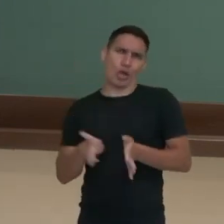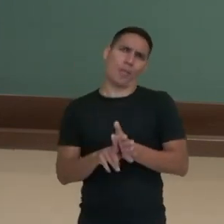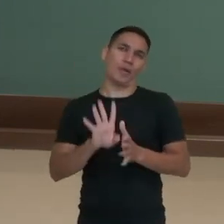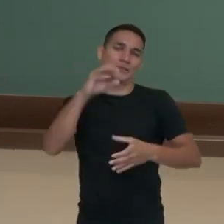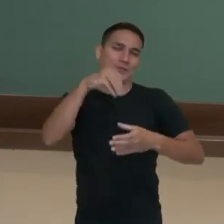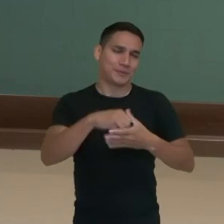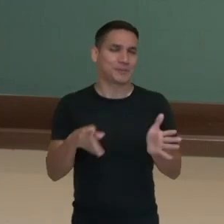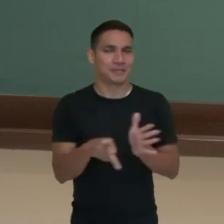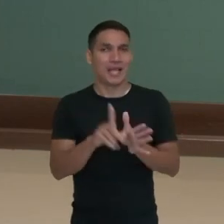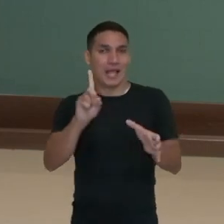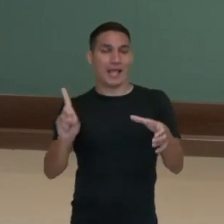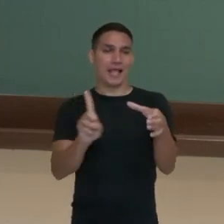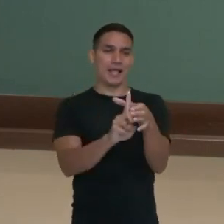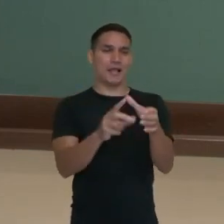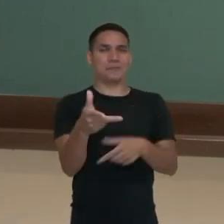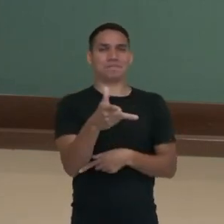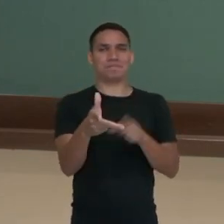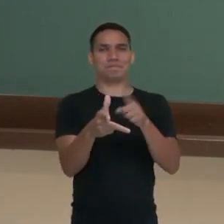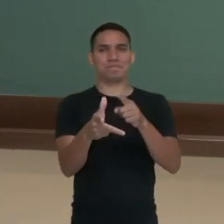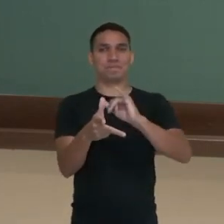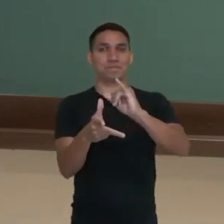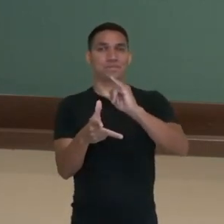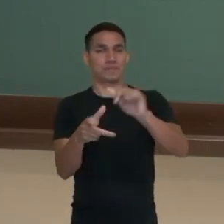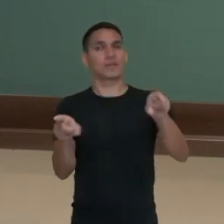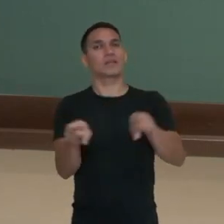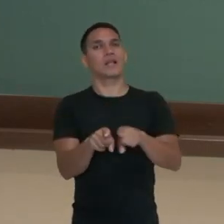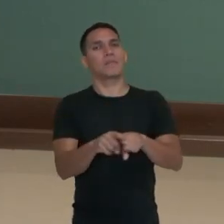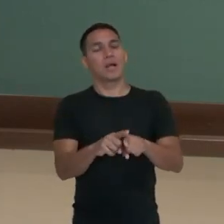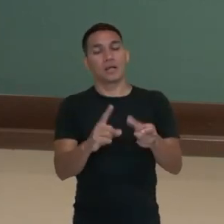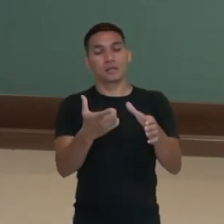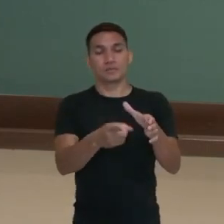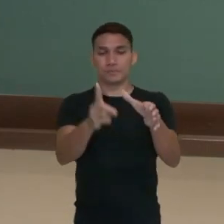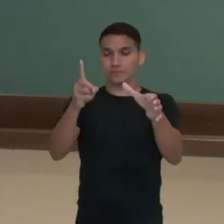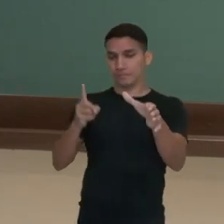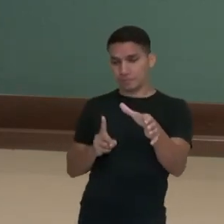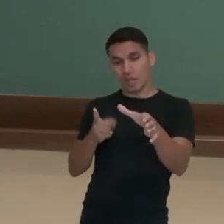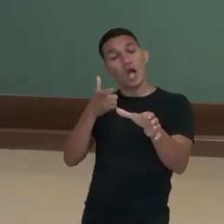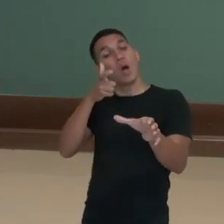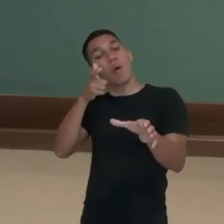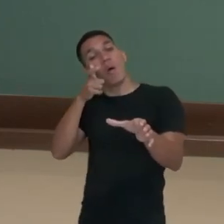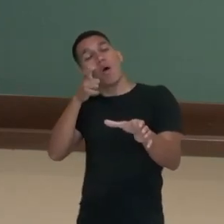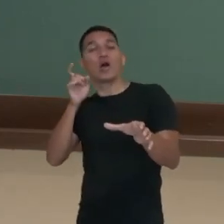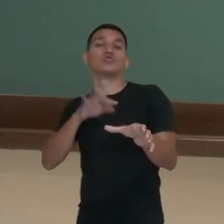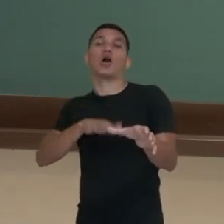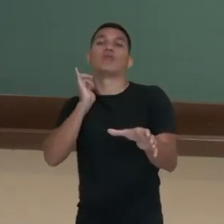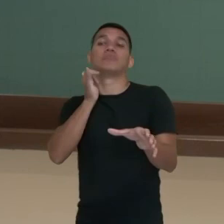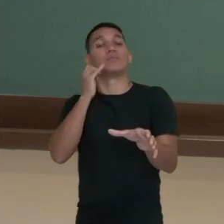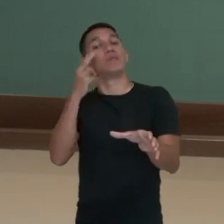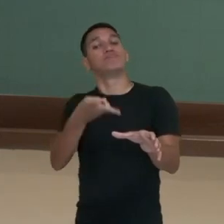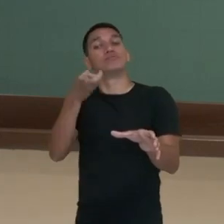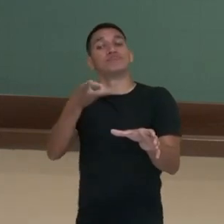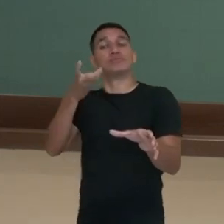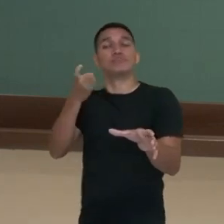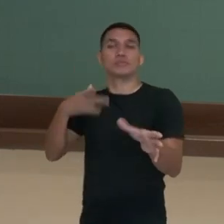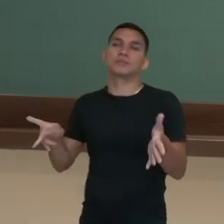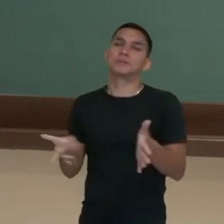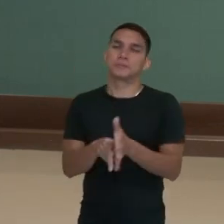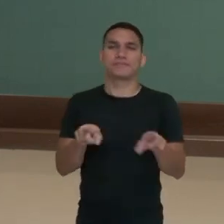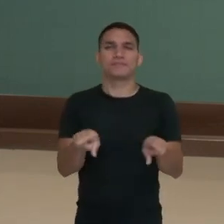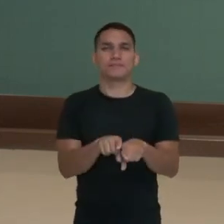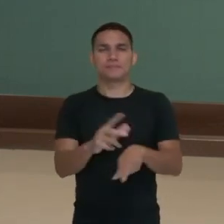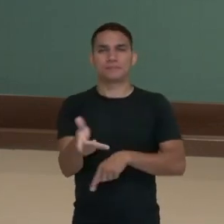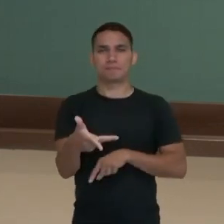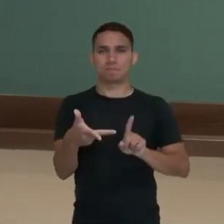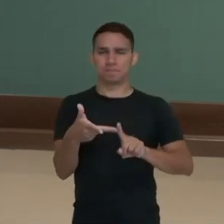personagem, narra em primeira pessoa. E o narrador observador, ele apenas conta o que observa e ocorre em